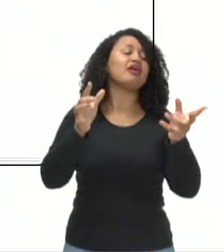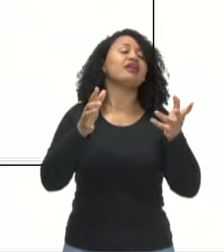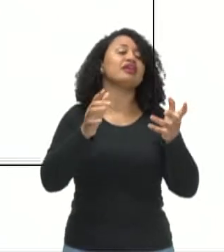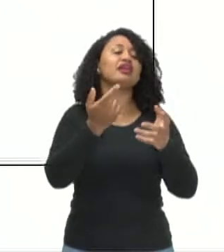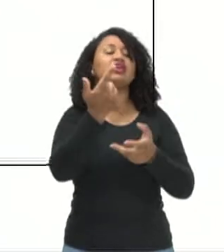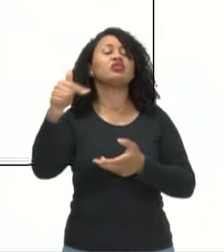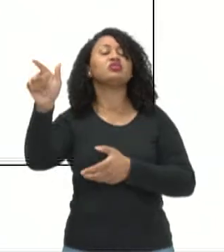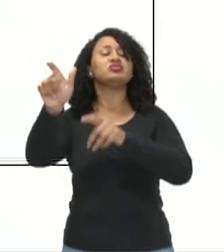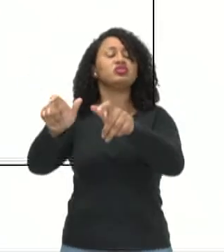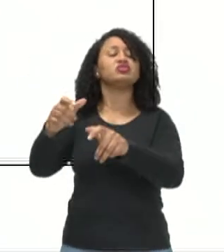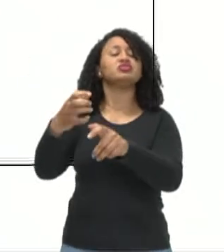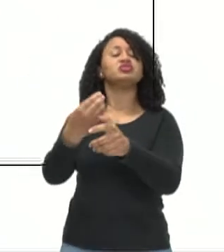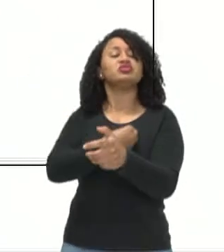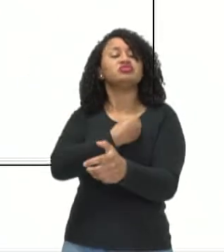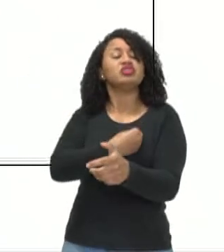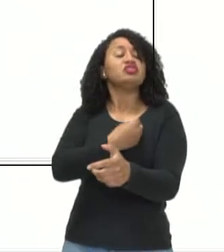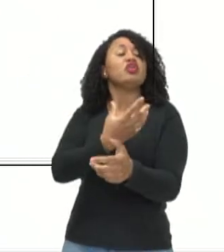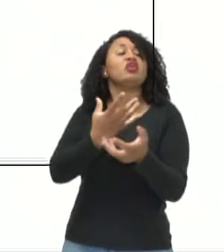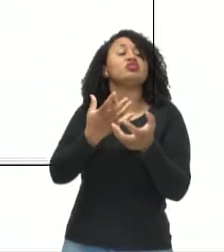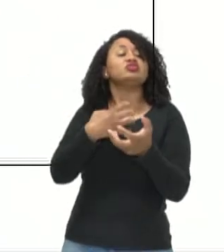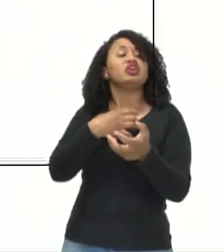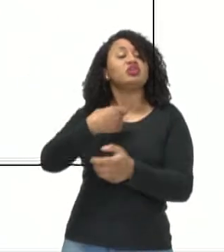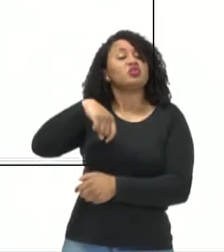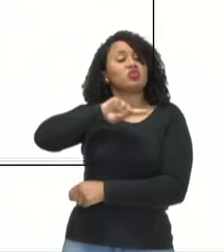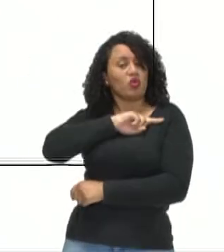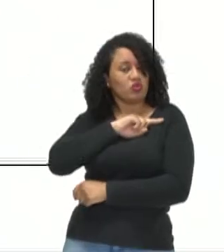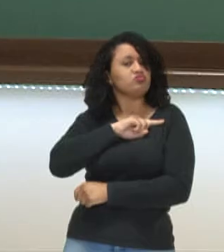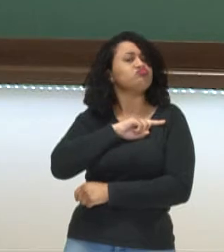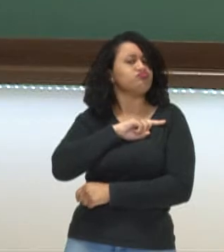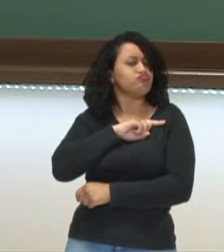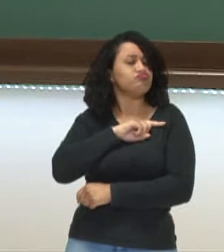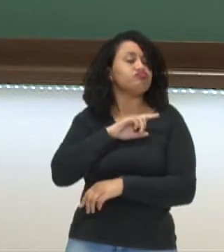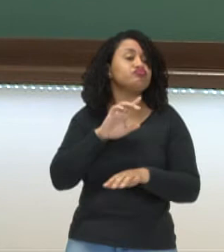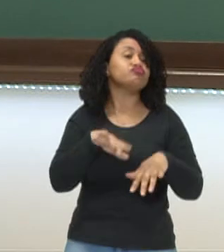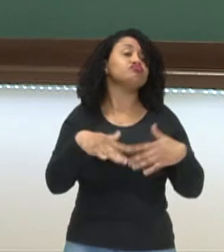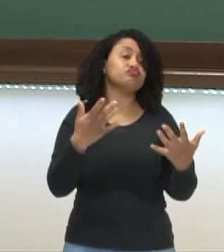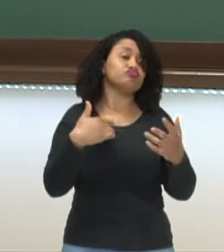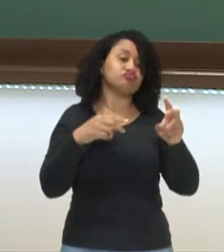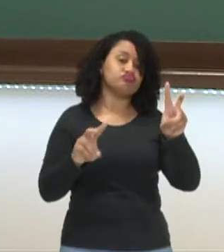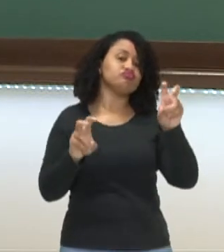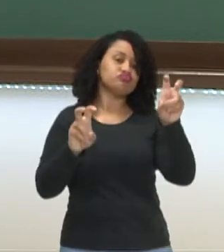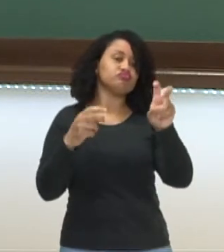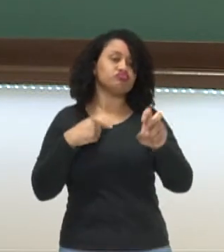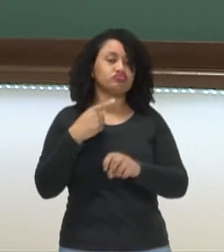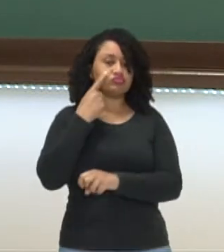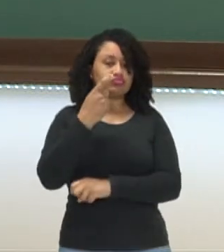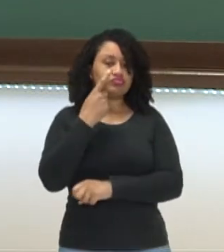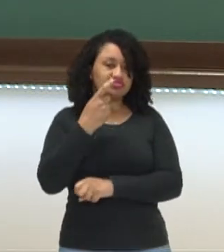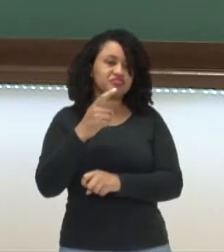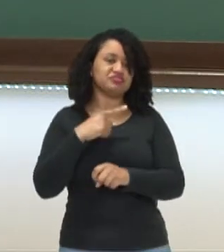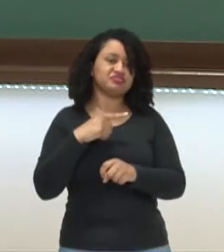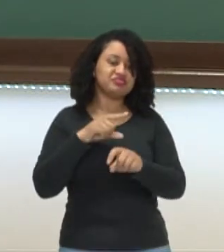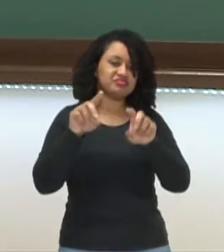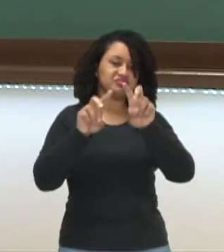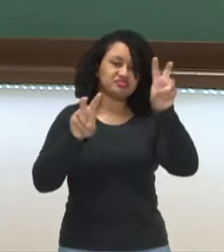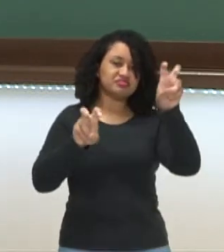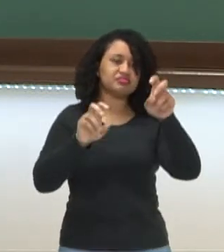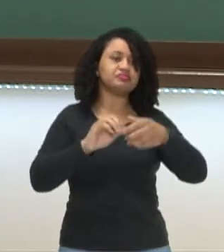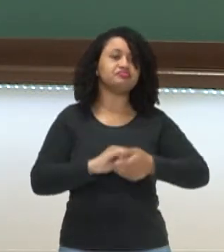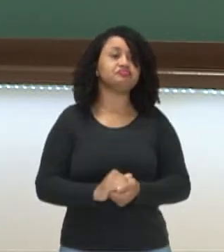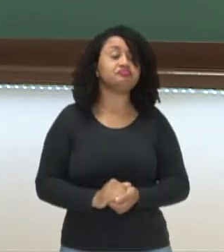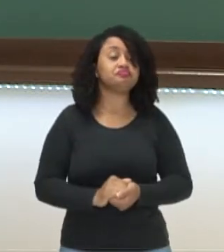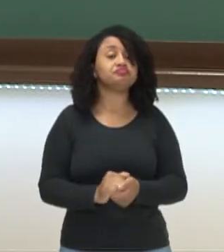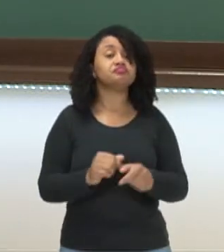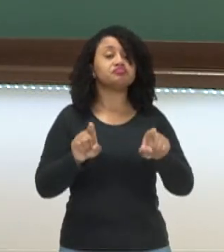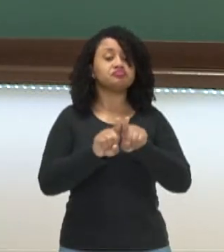os outros vivam como nós queremos. Então, isso aqui é bastante interessante, essa frase dele. E aí nós